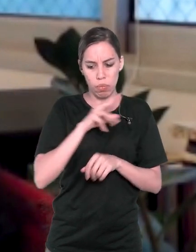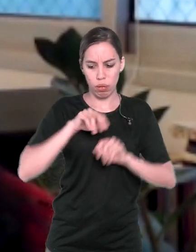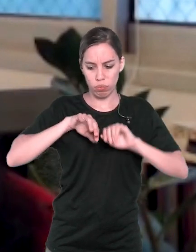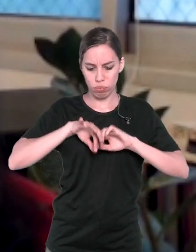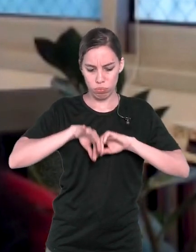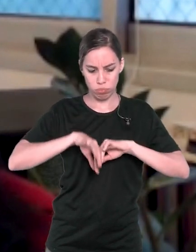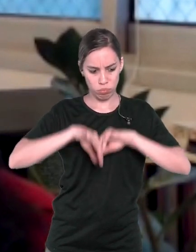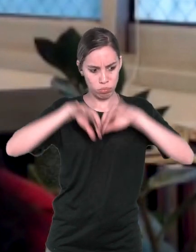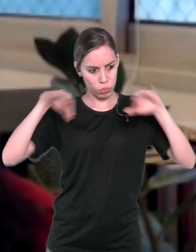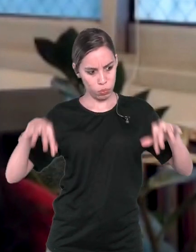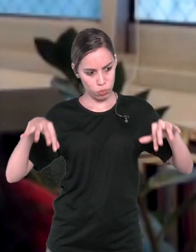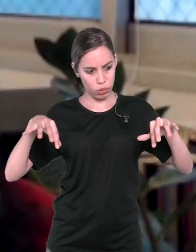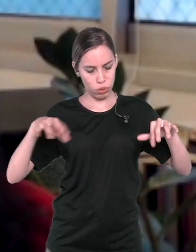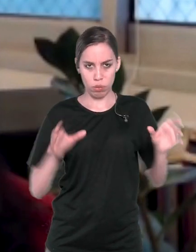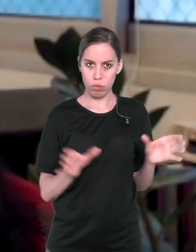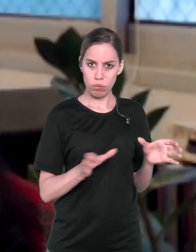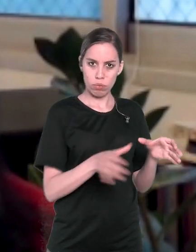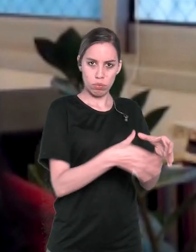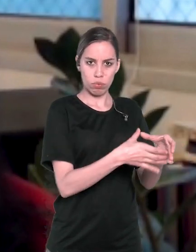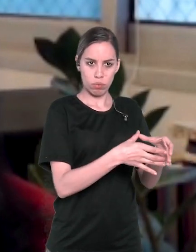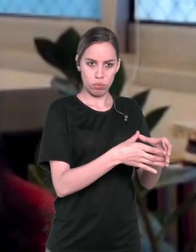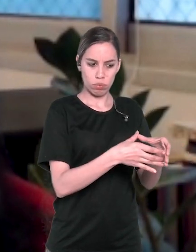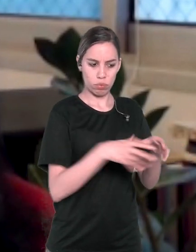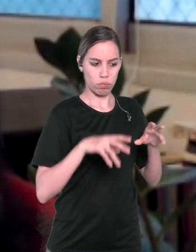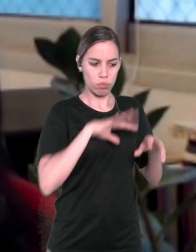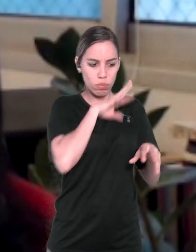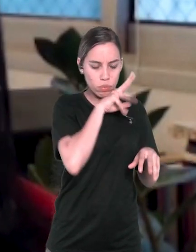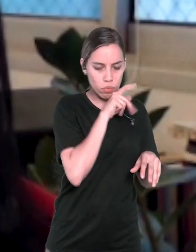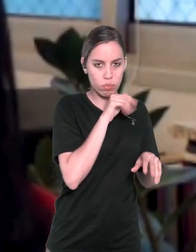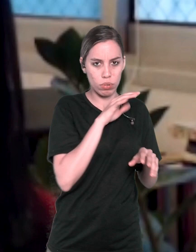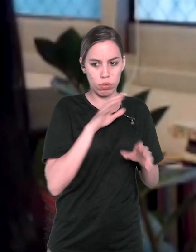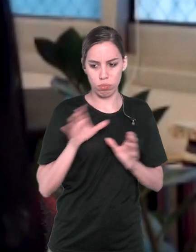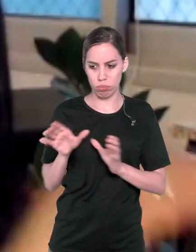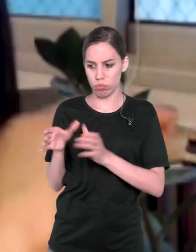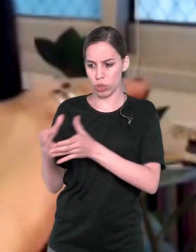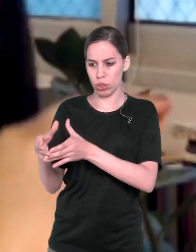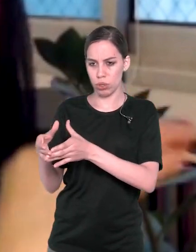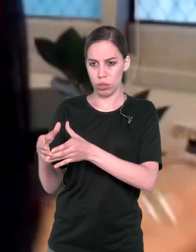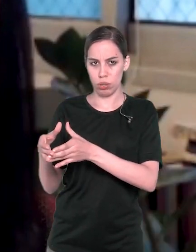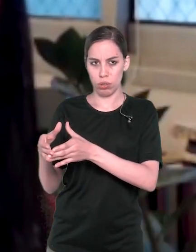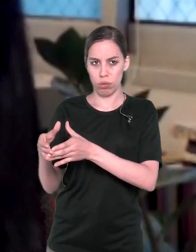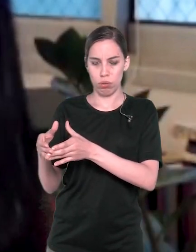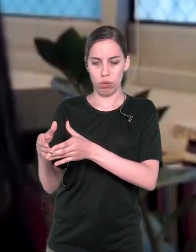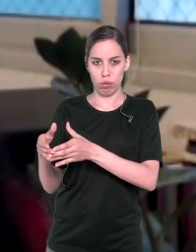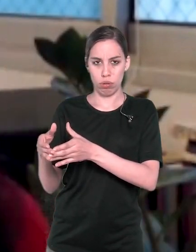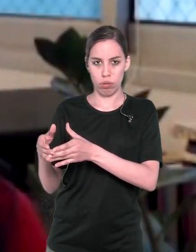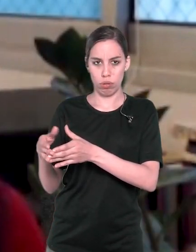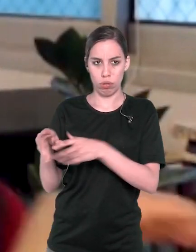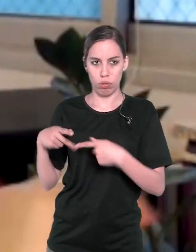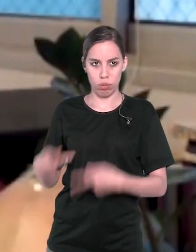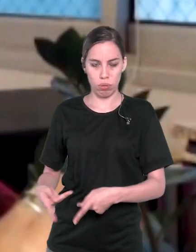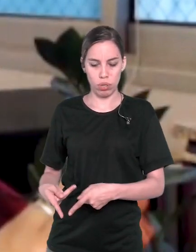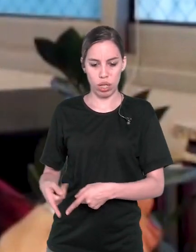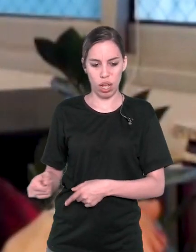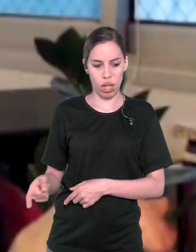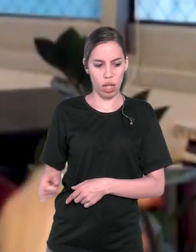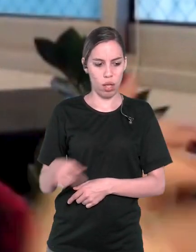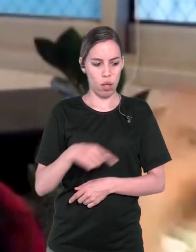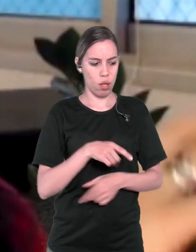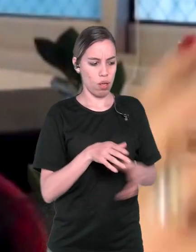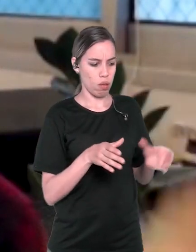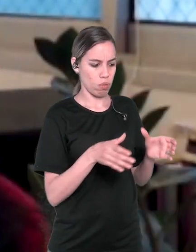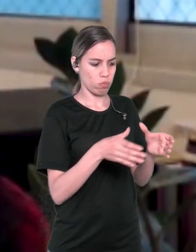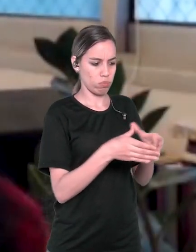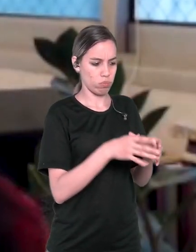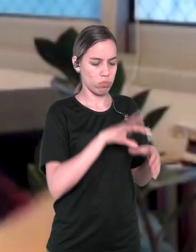separados totalmente dos humanos, né, como seres irracionais, como seres